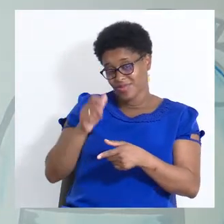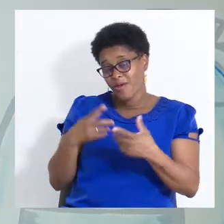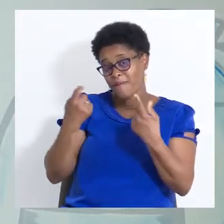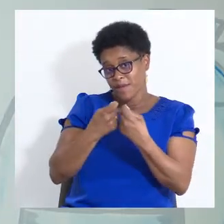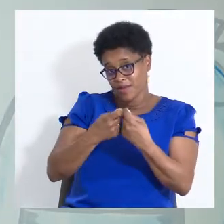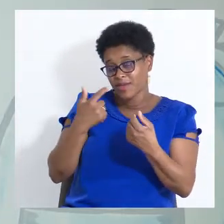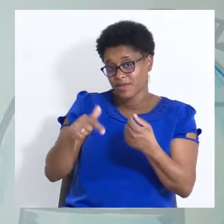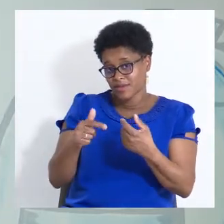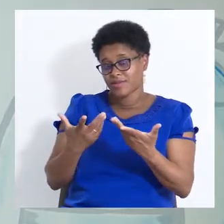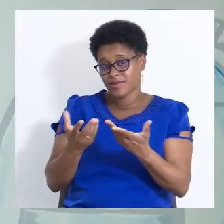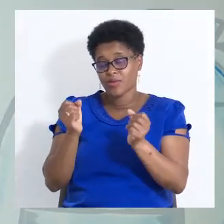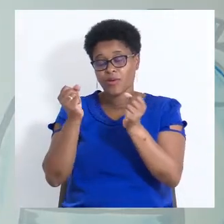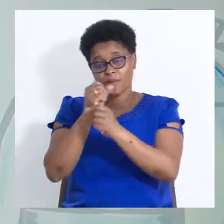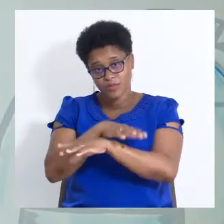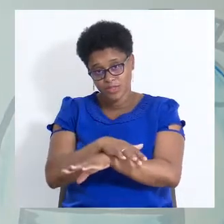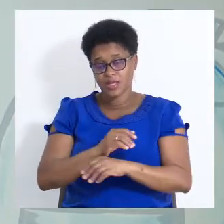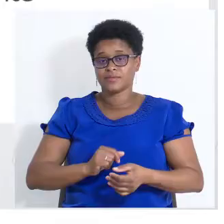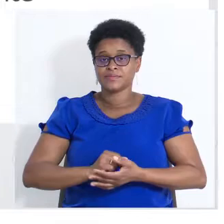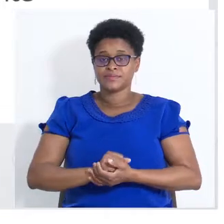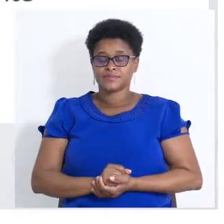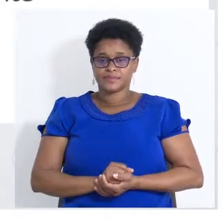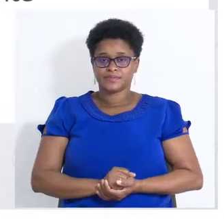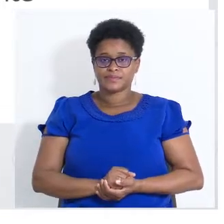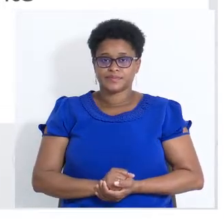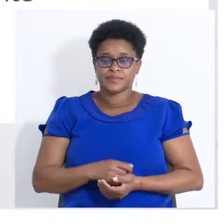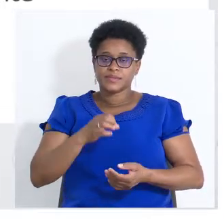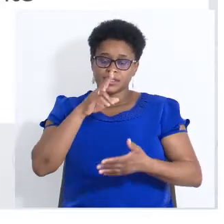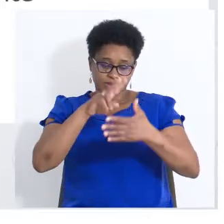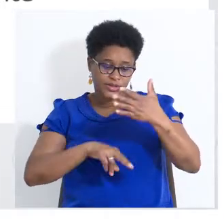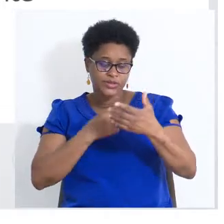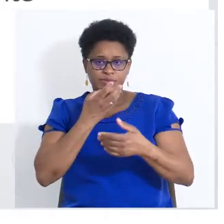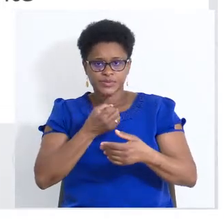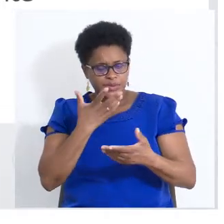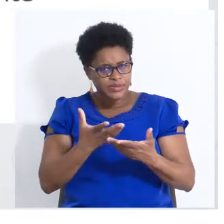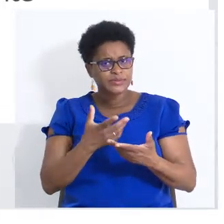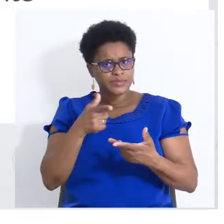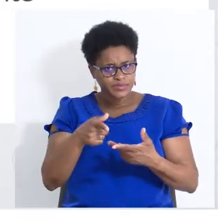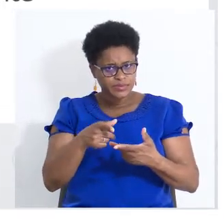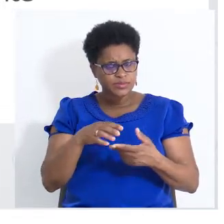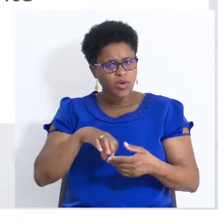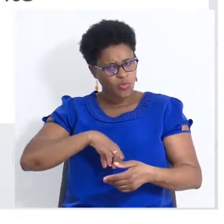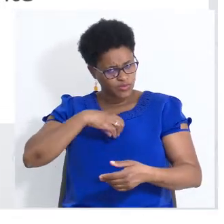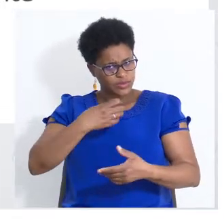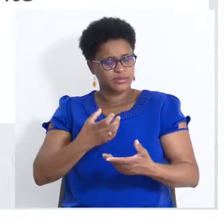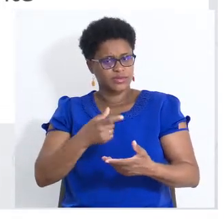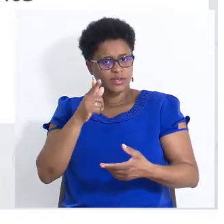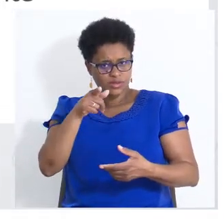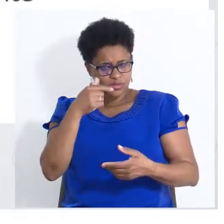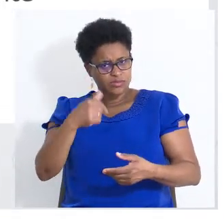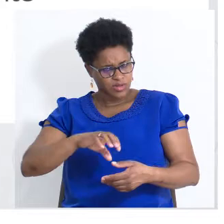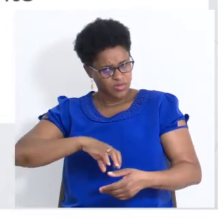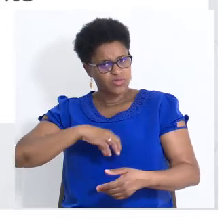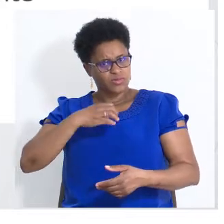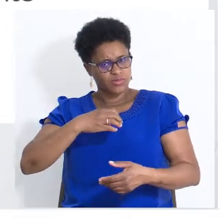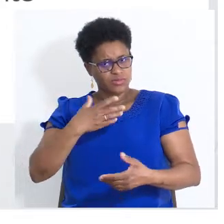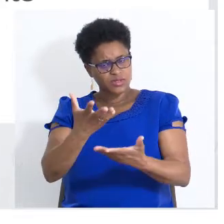até entrar em ação com a publicidade. Tens argumentação convincente, certo? Tu tens